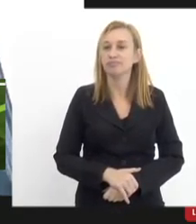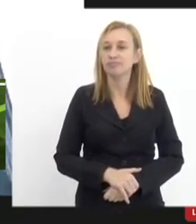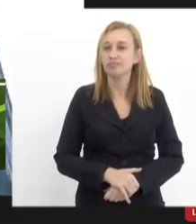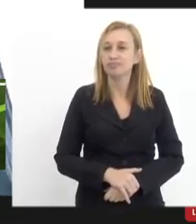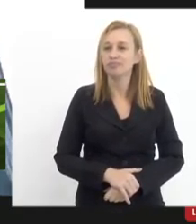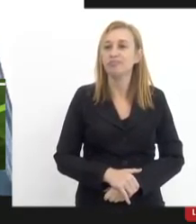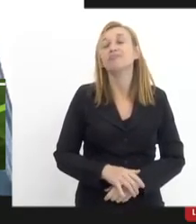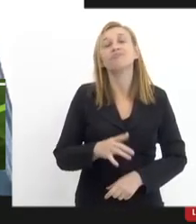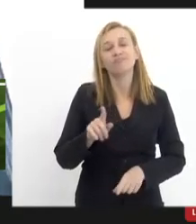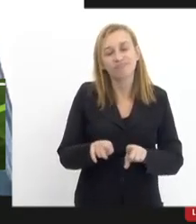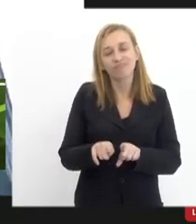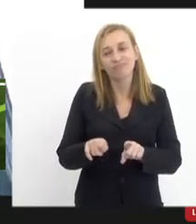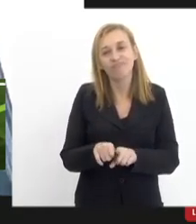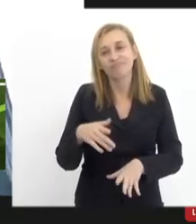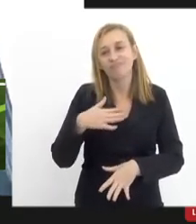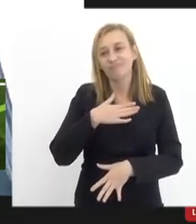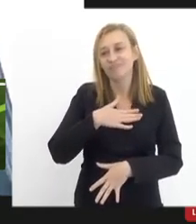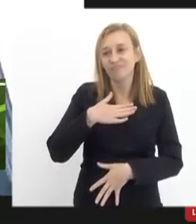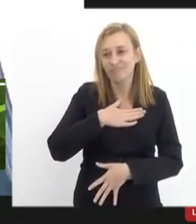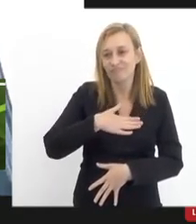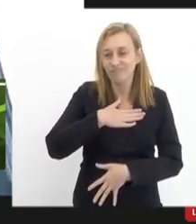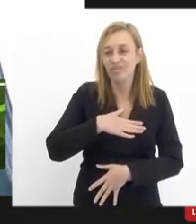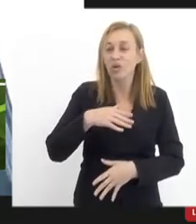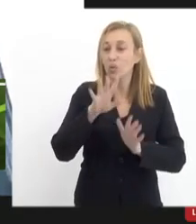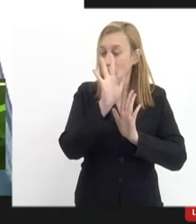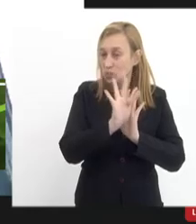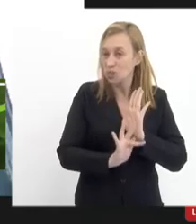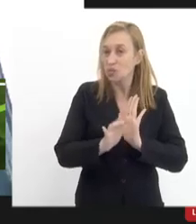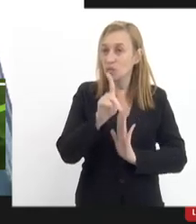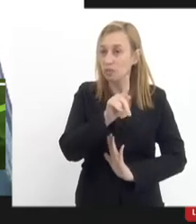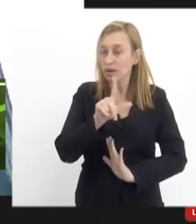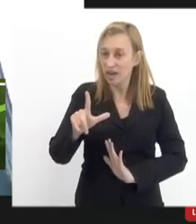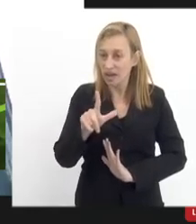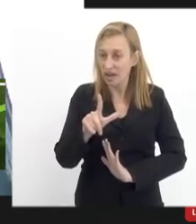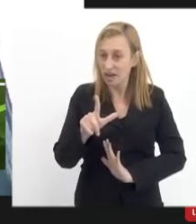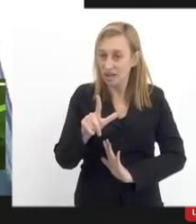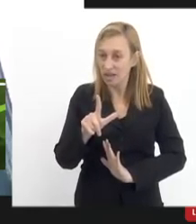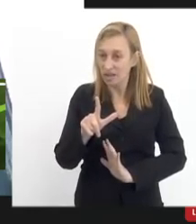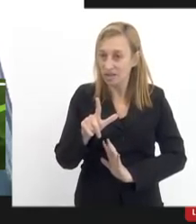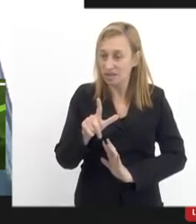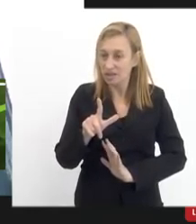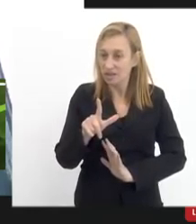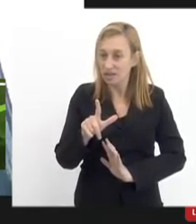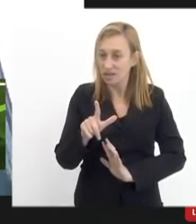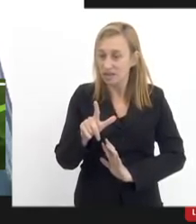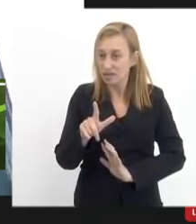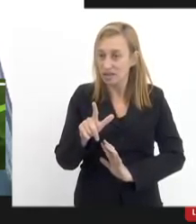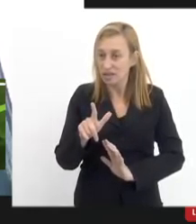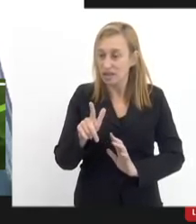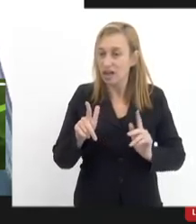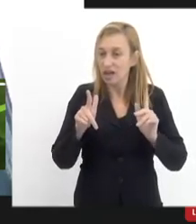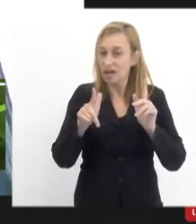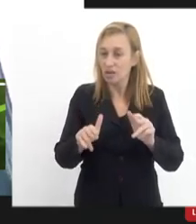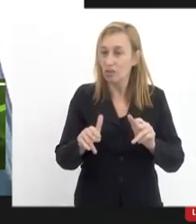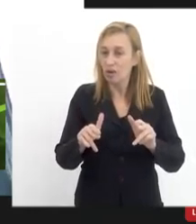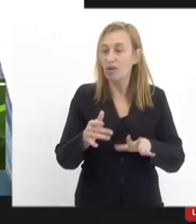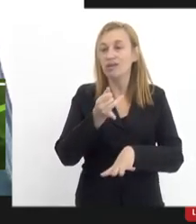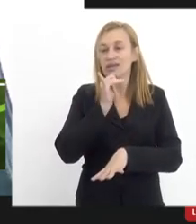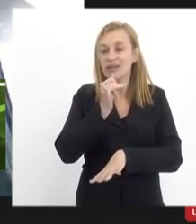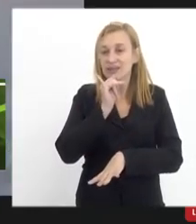Eu achei muito legal, enfim, o texto do PL tem muita similaridade com esses